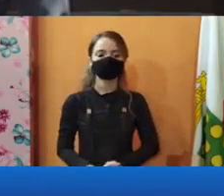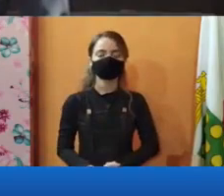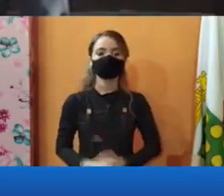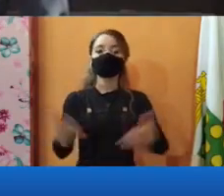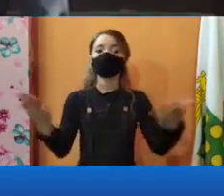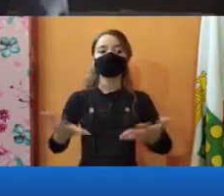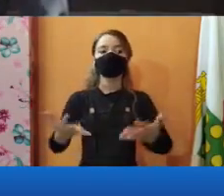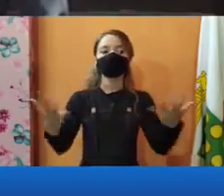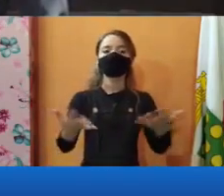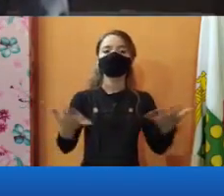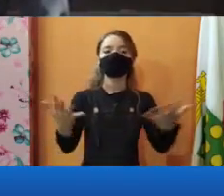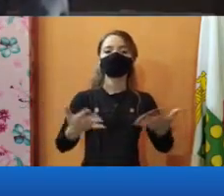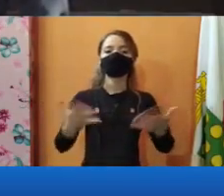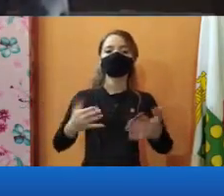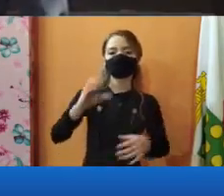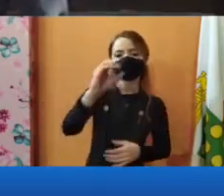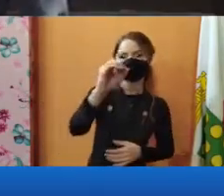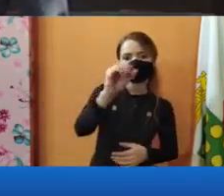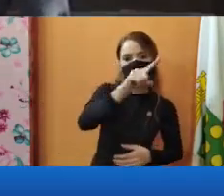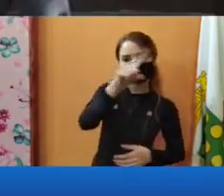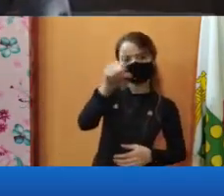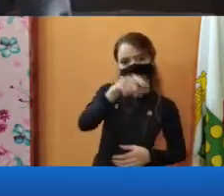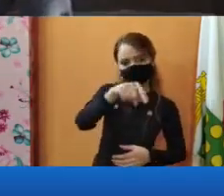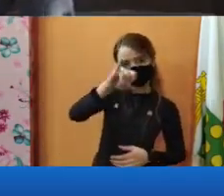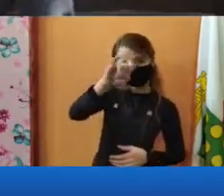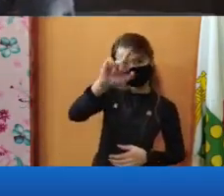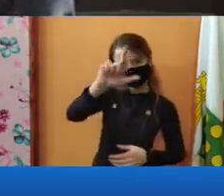Agora convidamos Osiel Gomes.